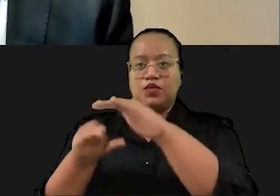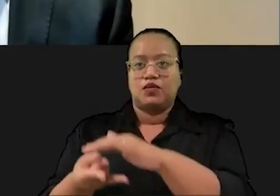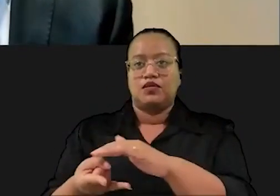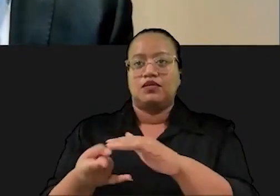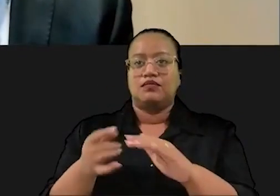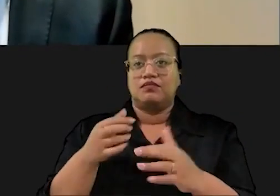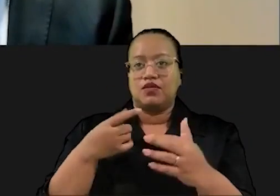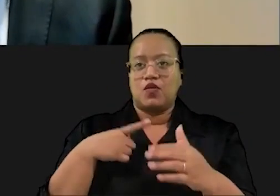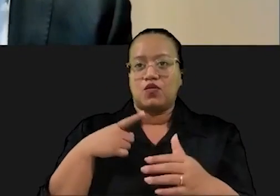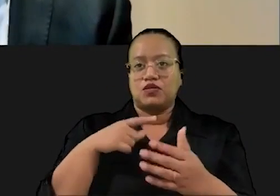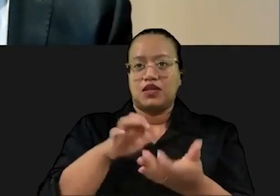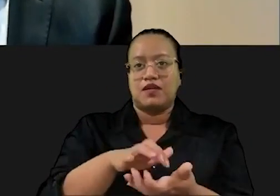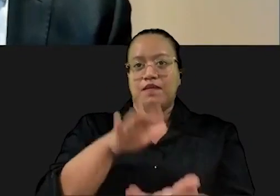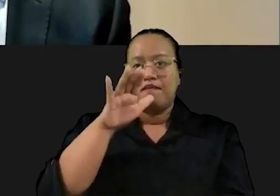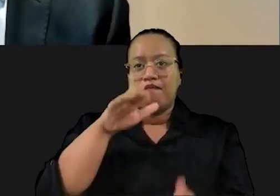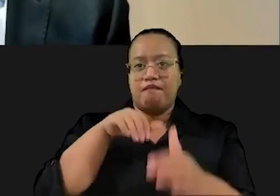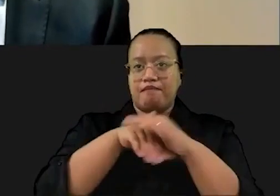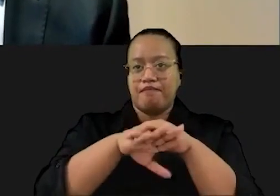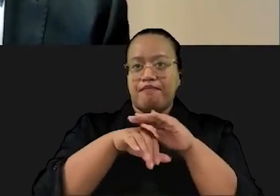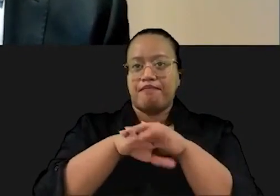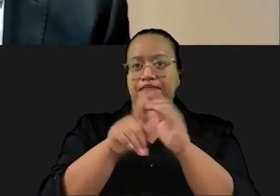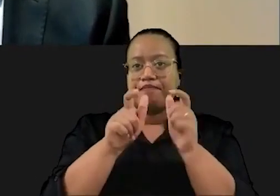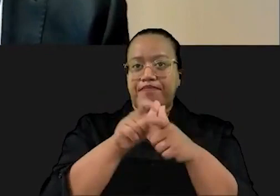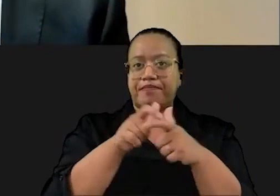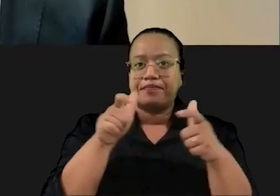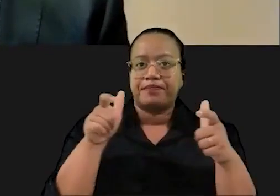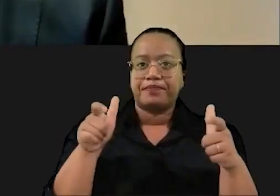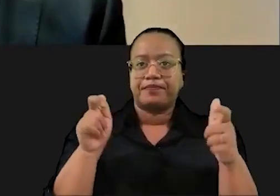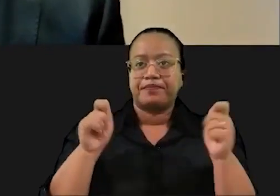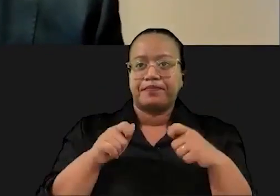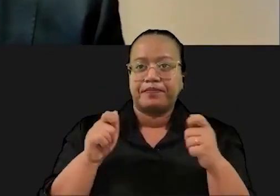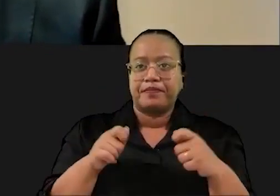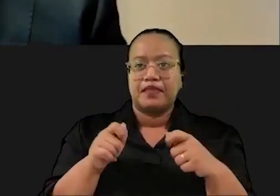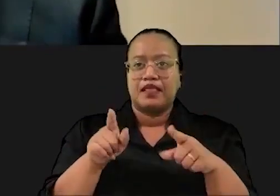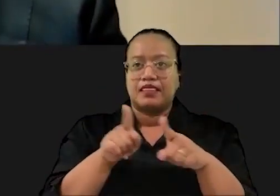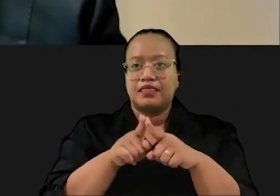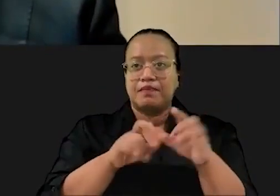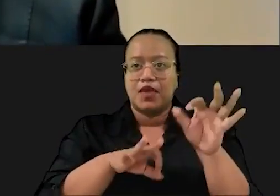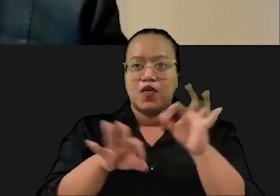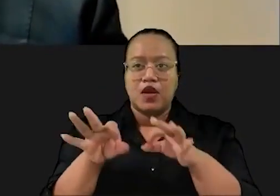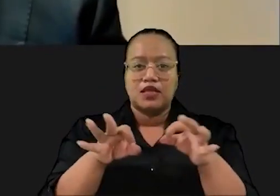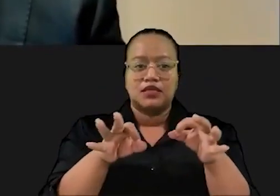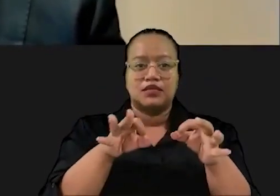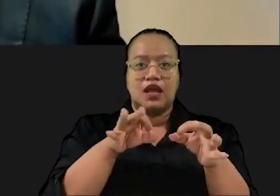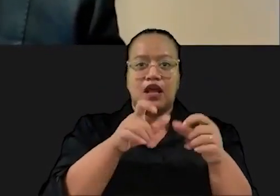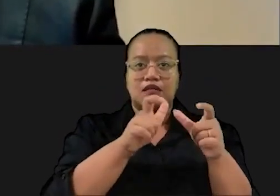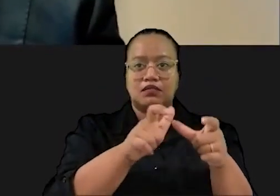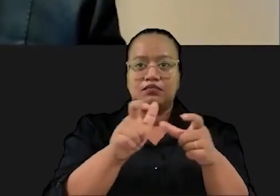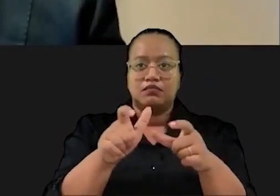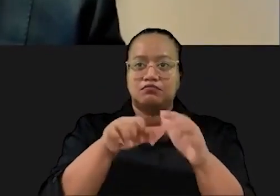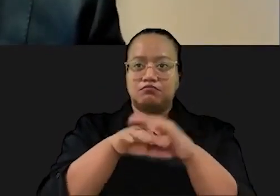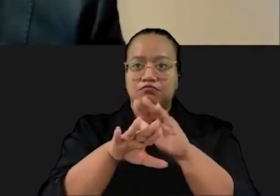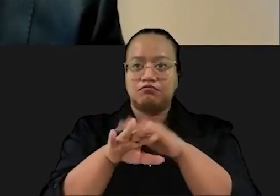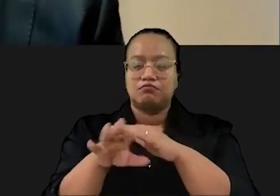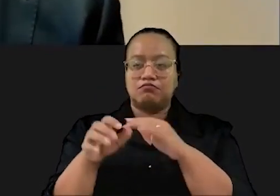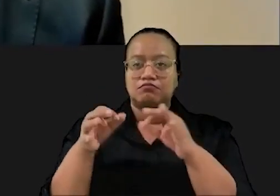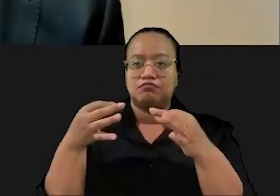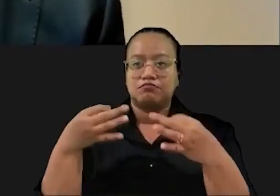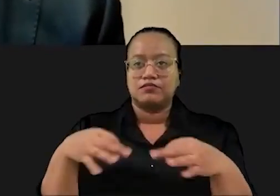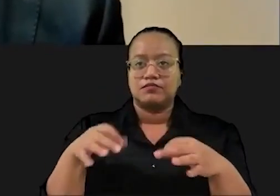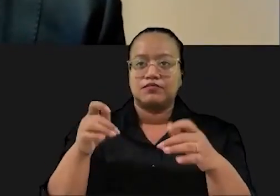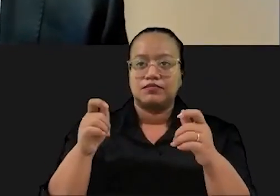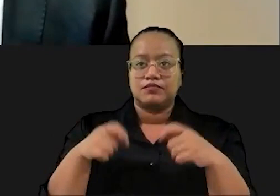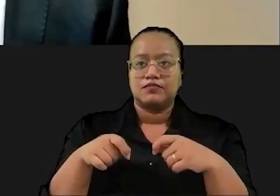consegue melhorar a localização, organizar melhor a distribuição, vamos dizer assim, das mercadorias que ela